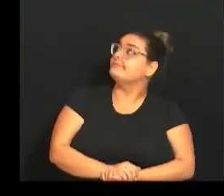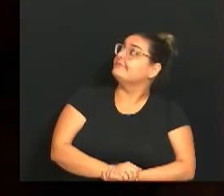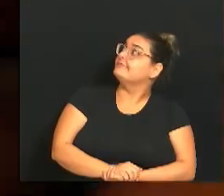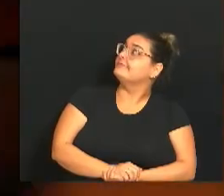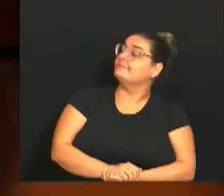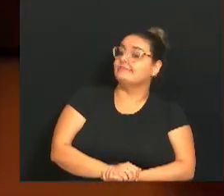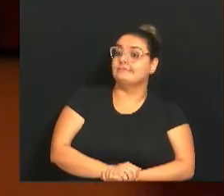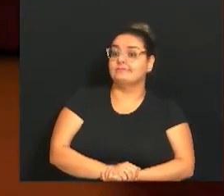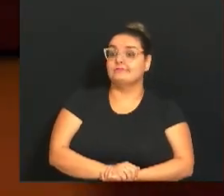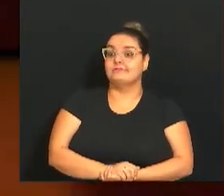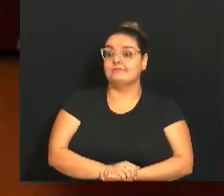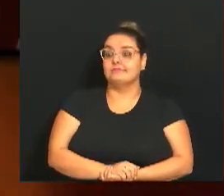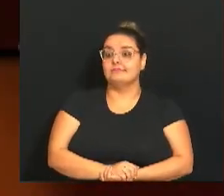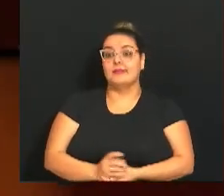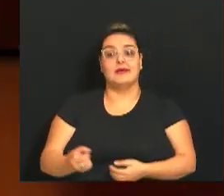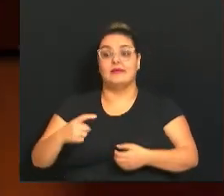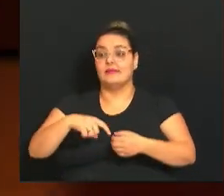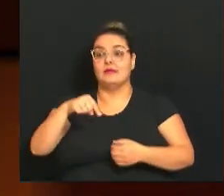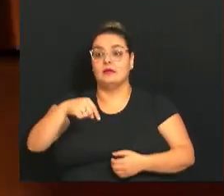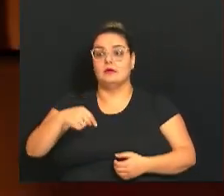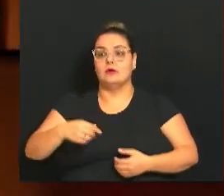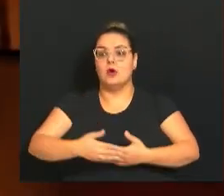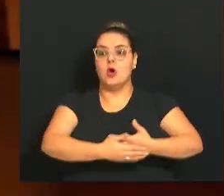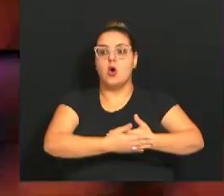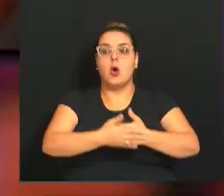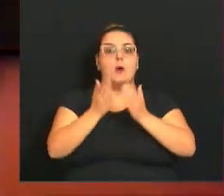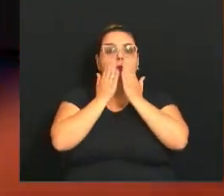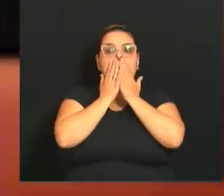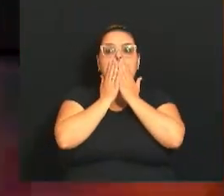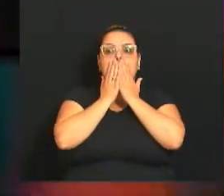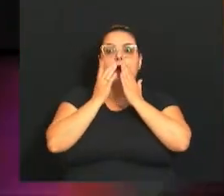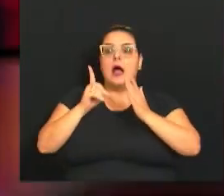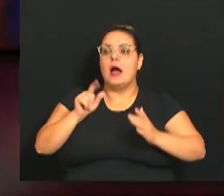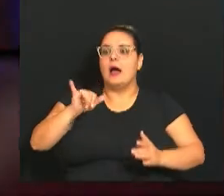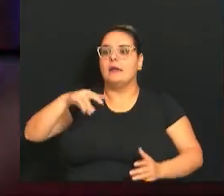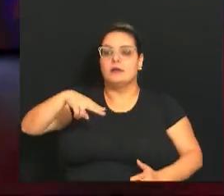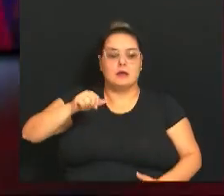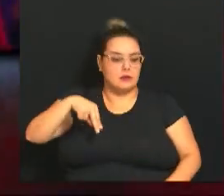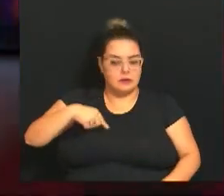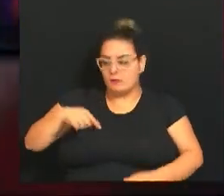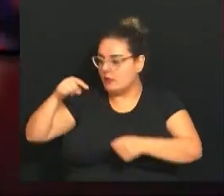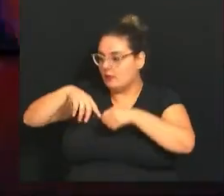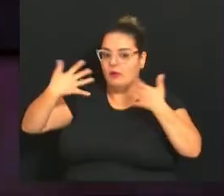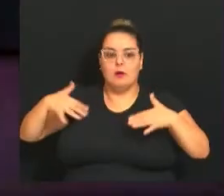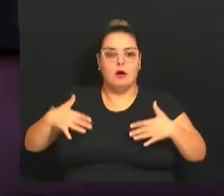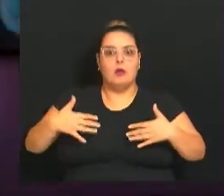A Diana tá vindo pra cá. Cadê o bebê? Meu Deus do céu, a Diana tá vindo pra cá. Seu Vale Night,